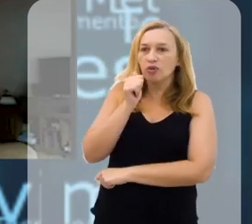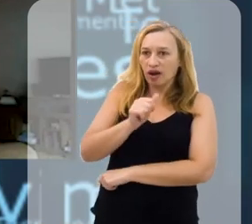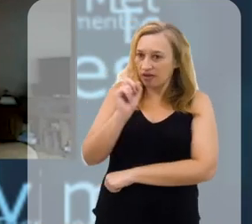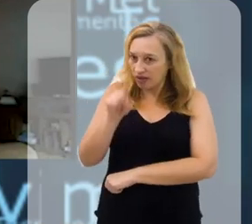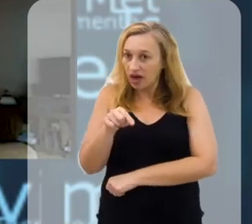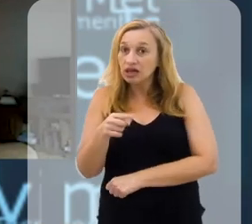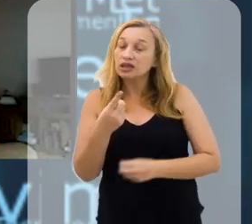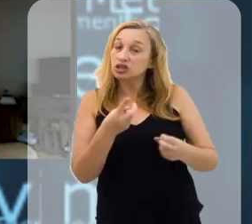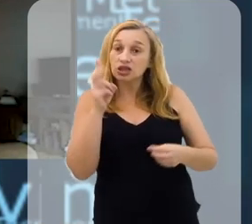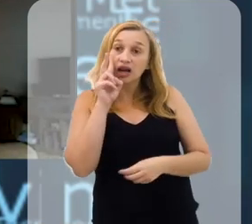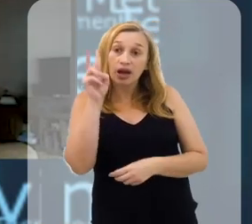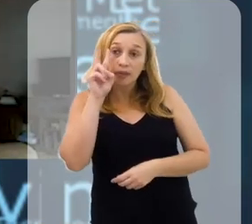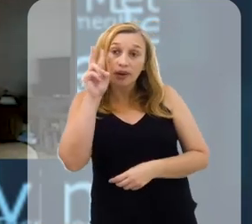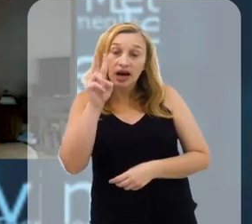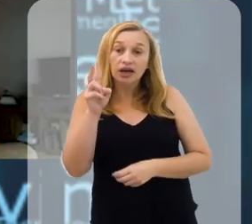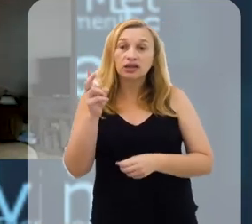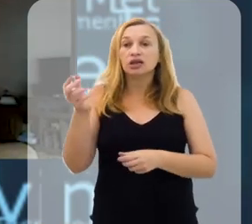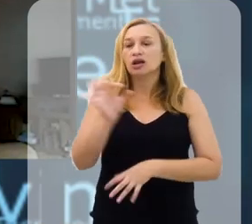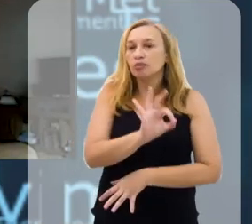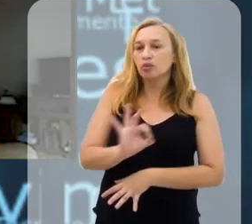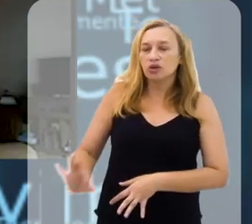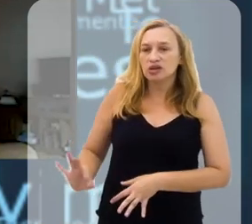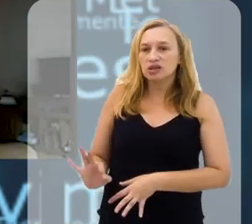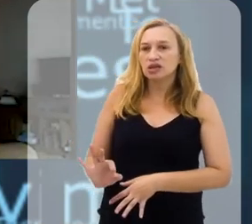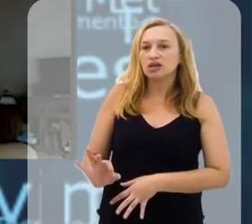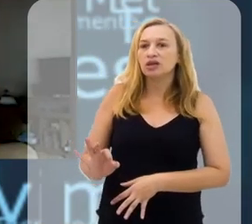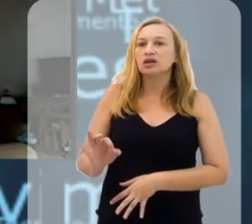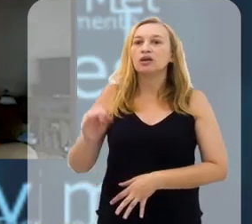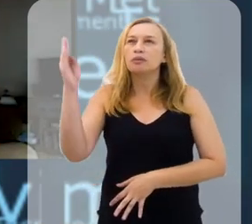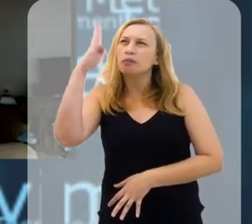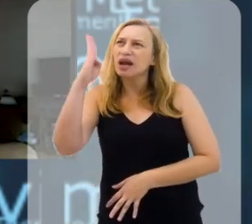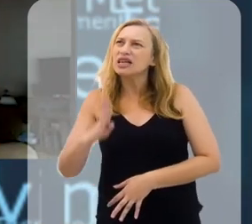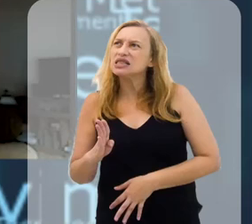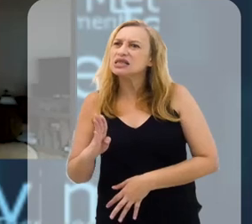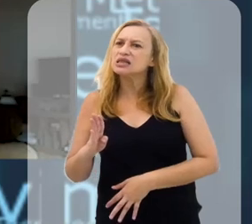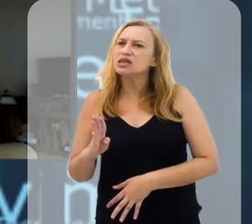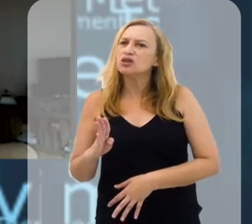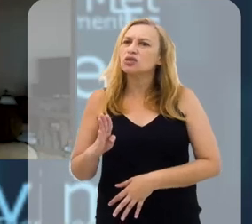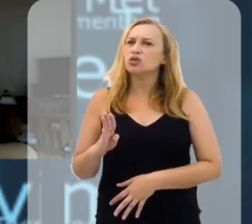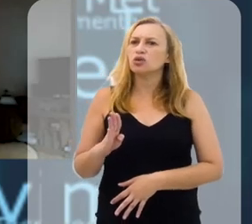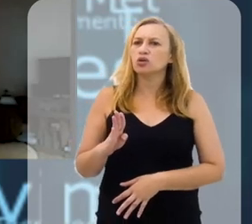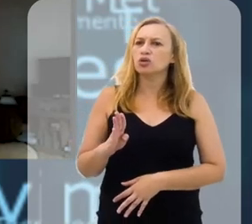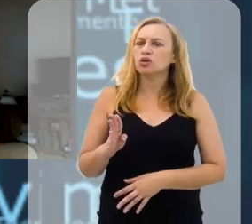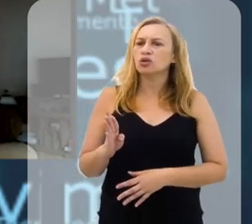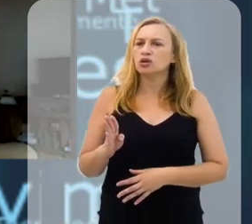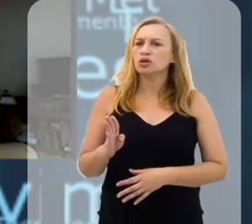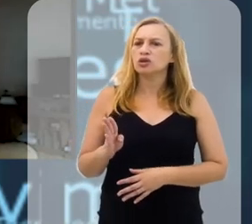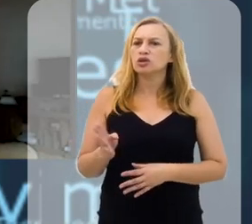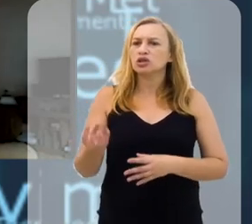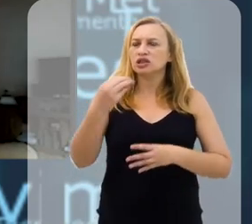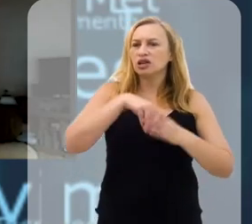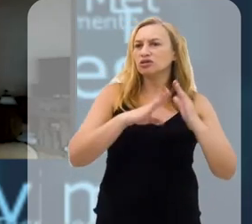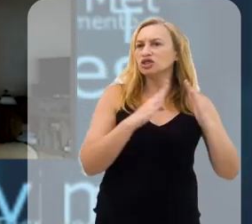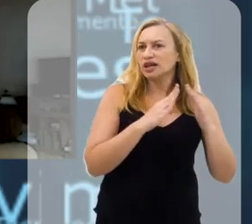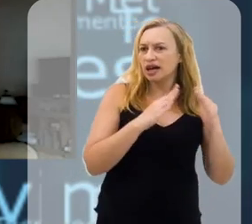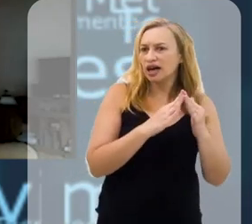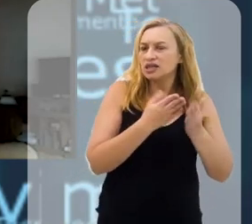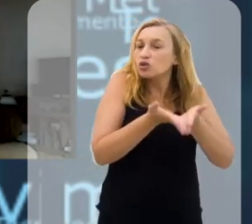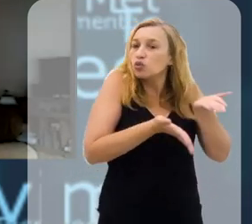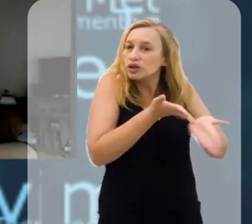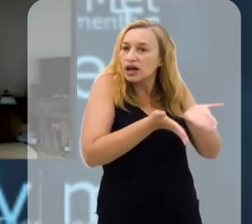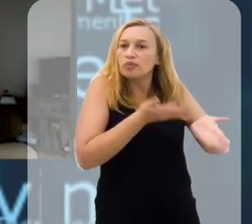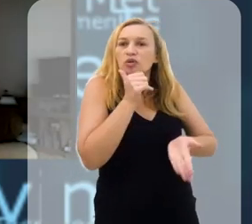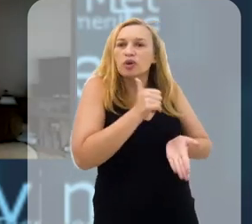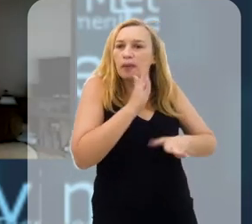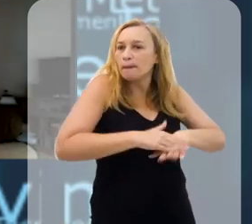por mulheres, né? Se a gente lembrar dos percentuais de Brasil de domicílios comandados por